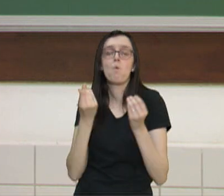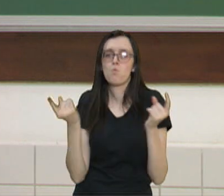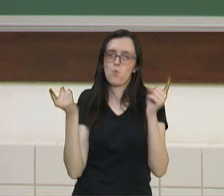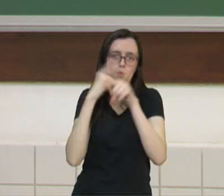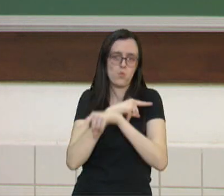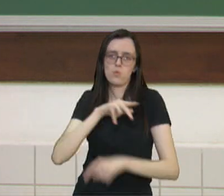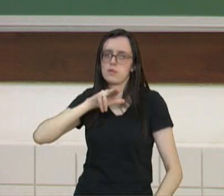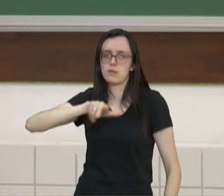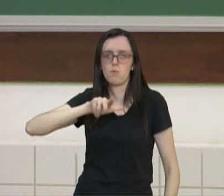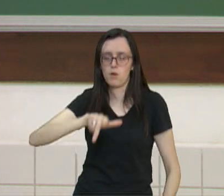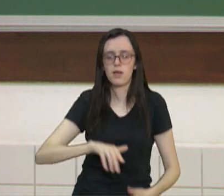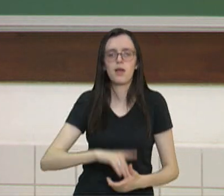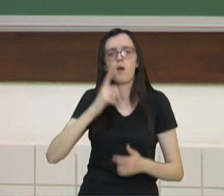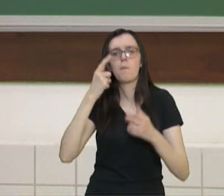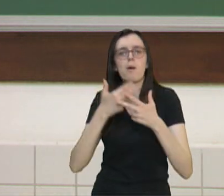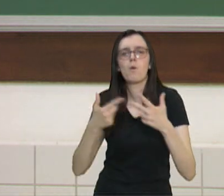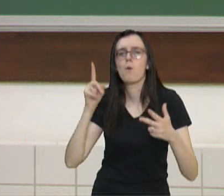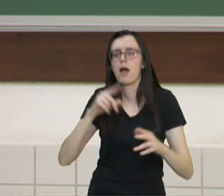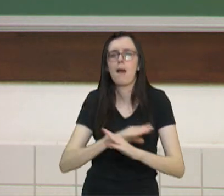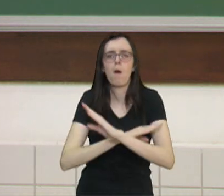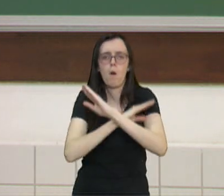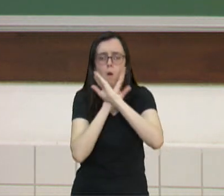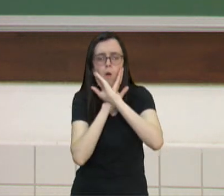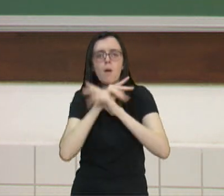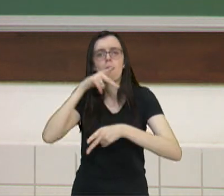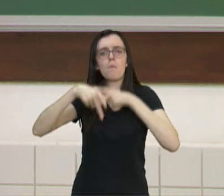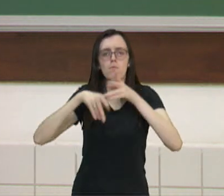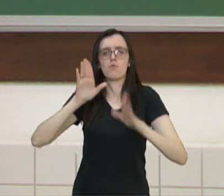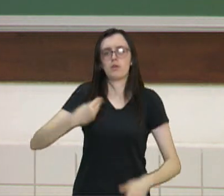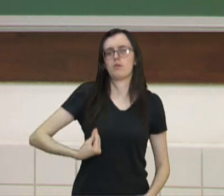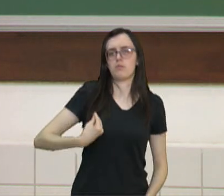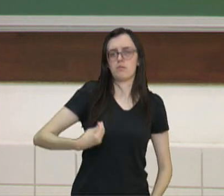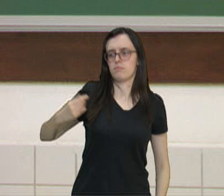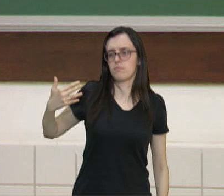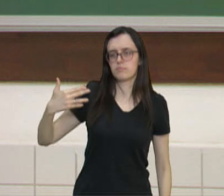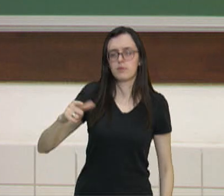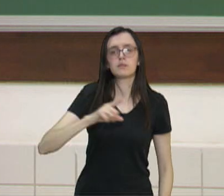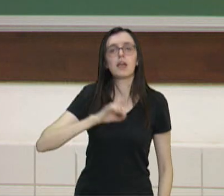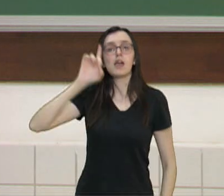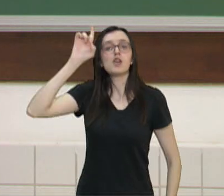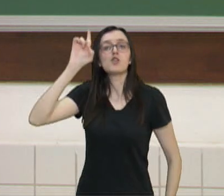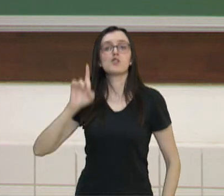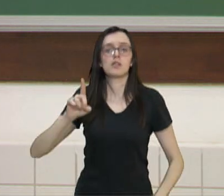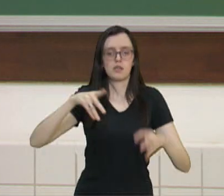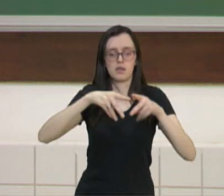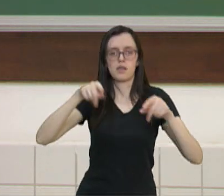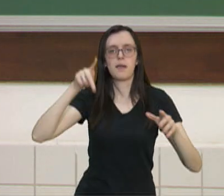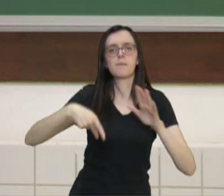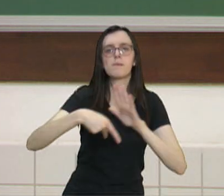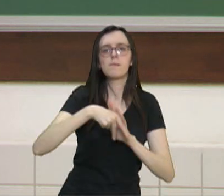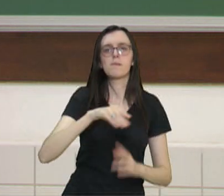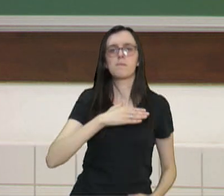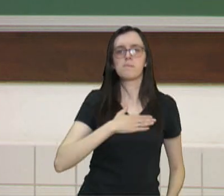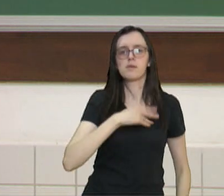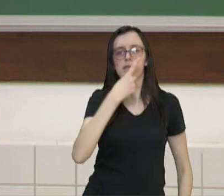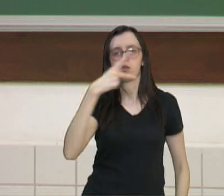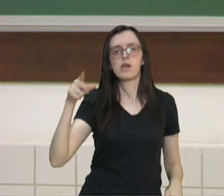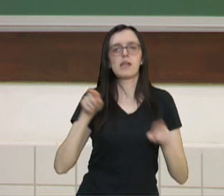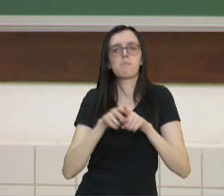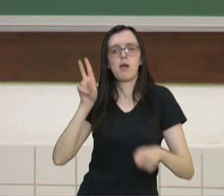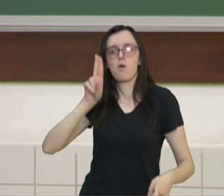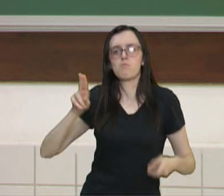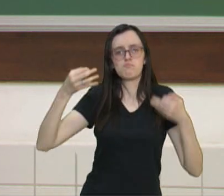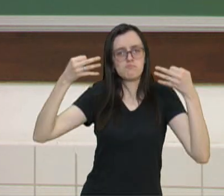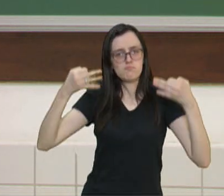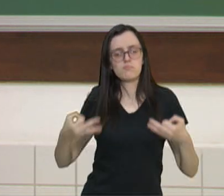contrário, né? Uma coisa que devia ser óbvia, os povos que já estavam aqui deviam ter direitos às terras que são suas, que fazem muito bom uso,